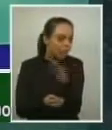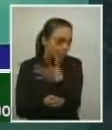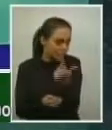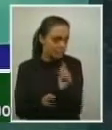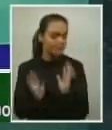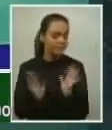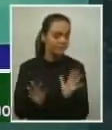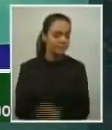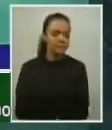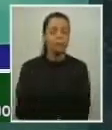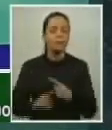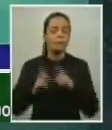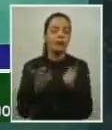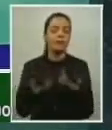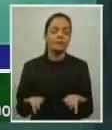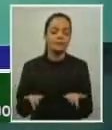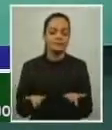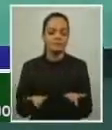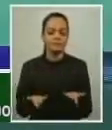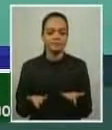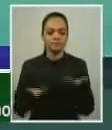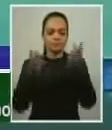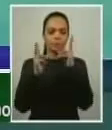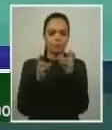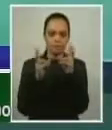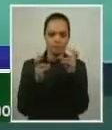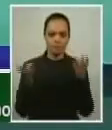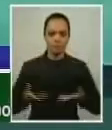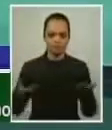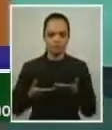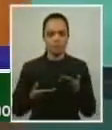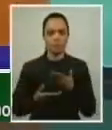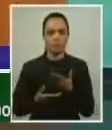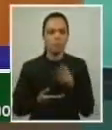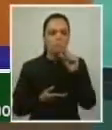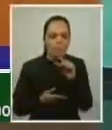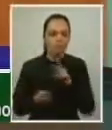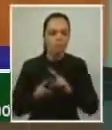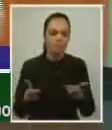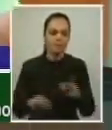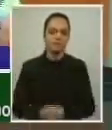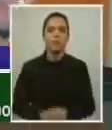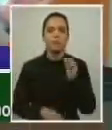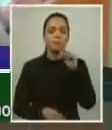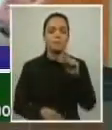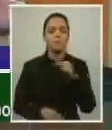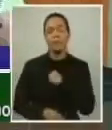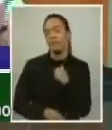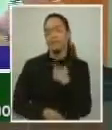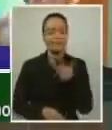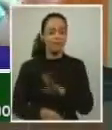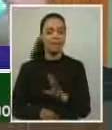é mas a abordagem que eu falei hoje ela é um pouco diferente por isso que eu não vou